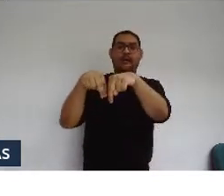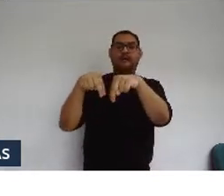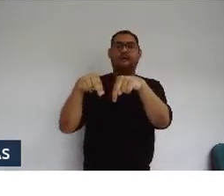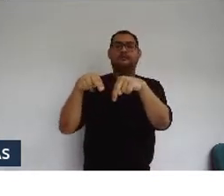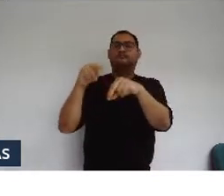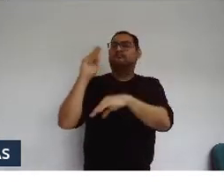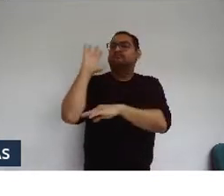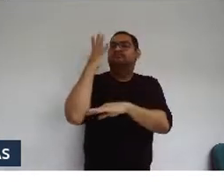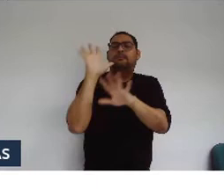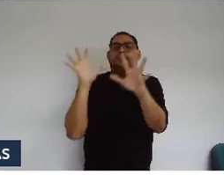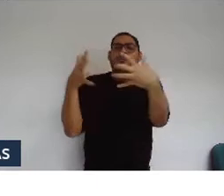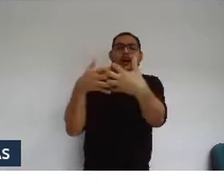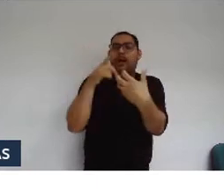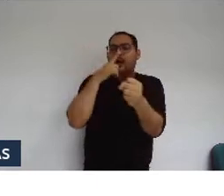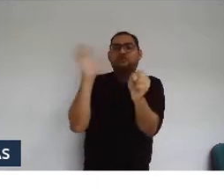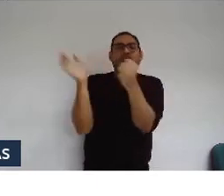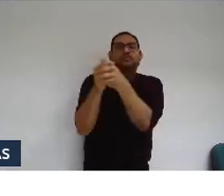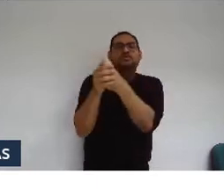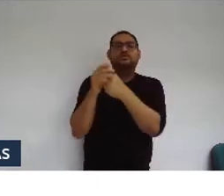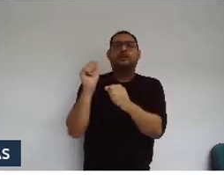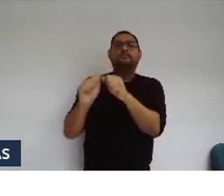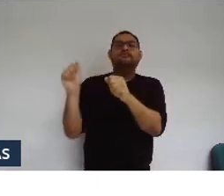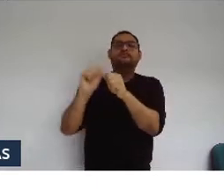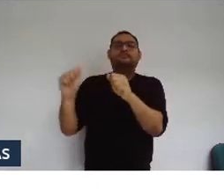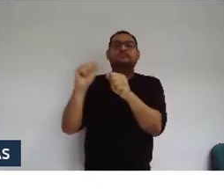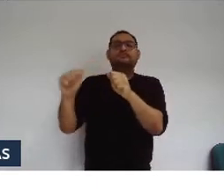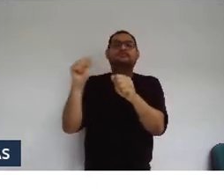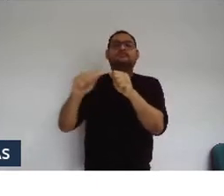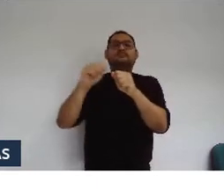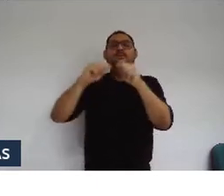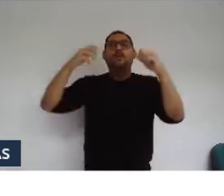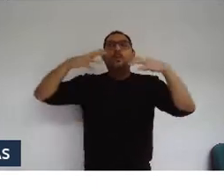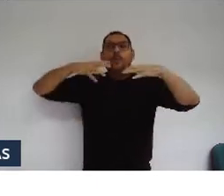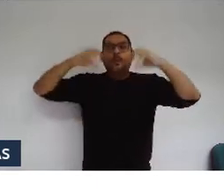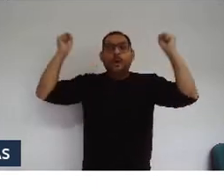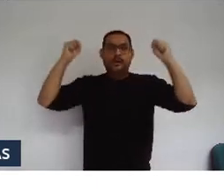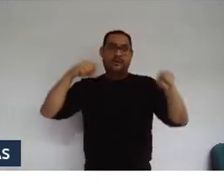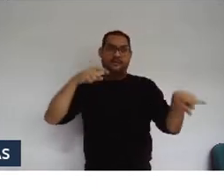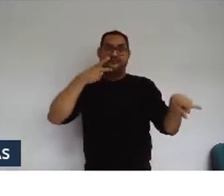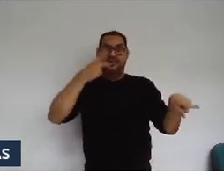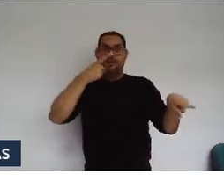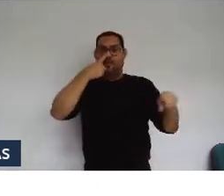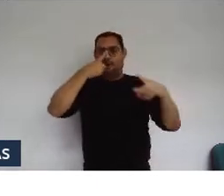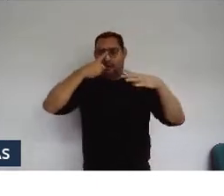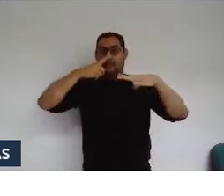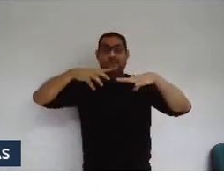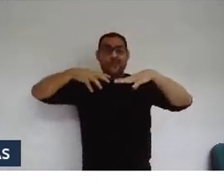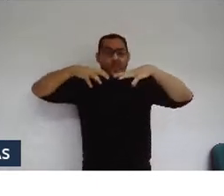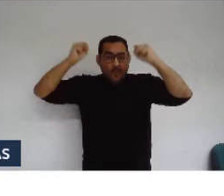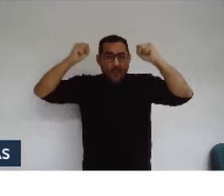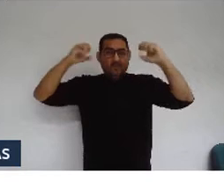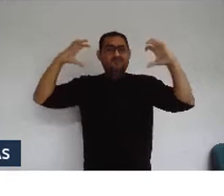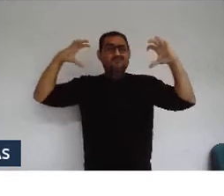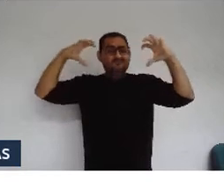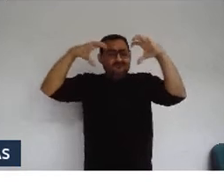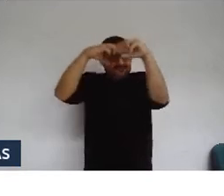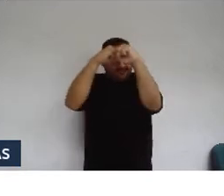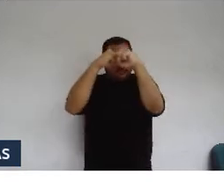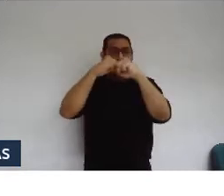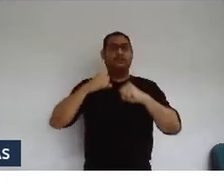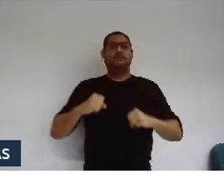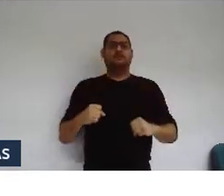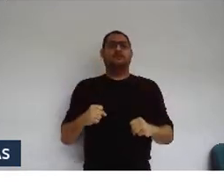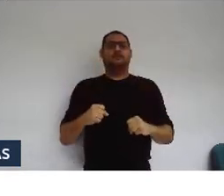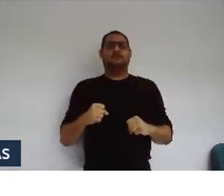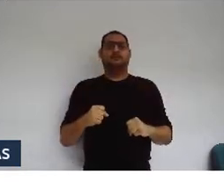mato, escondido na moita. A ausência de iluminação, ele fala, e era mais escuro, e aí